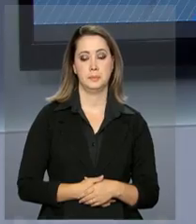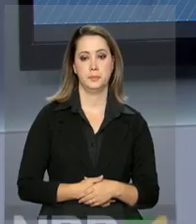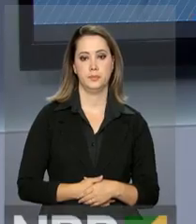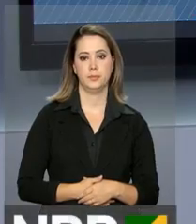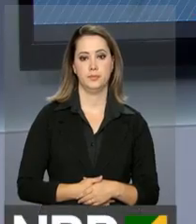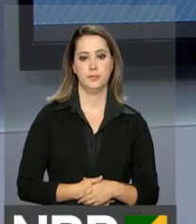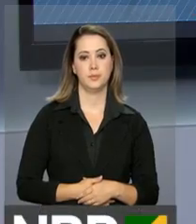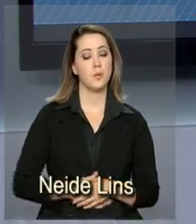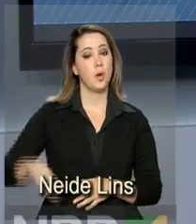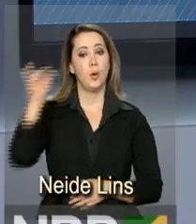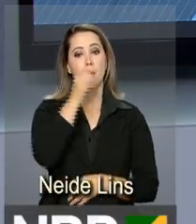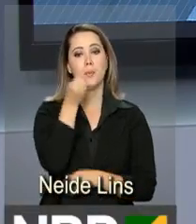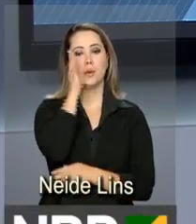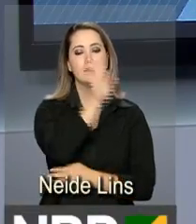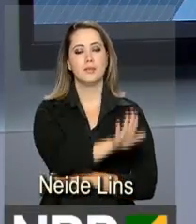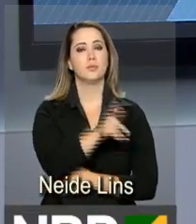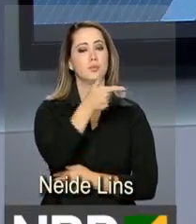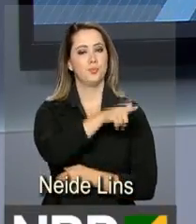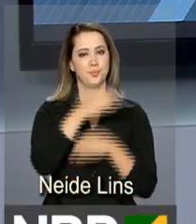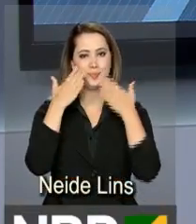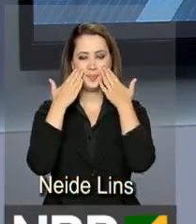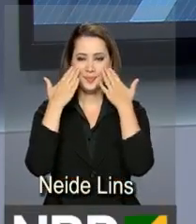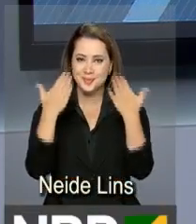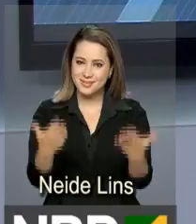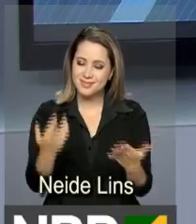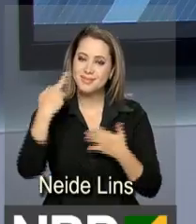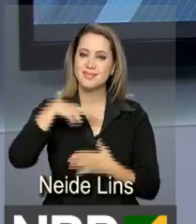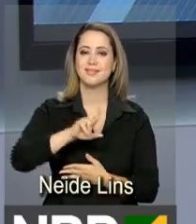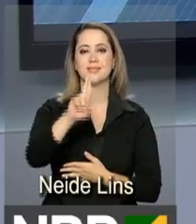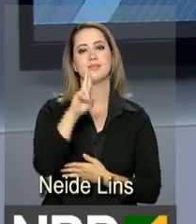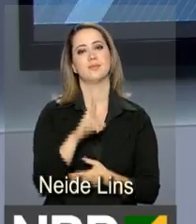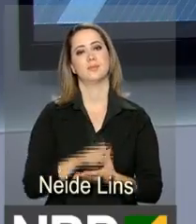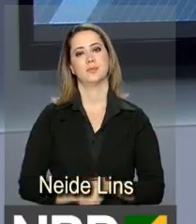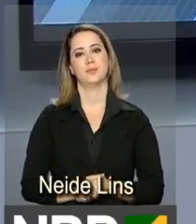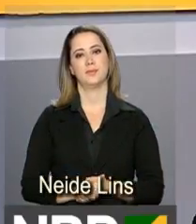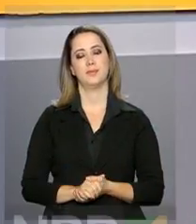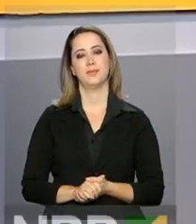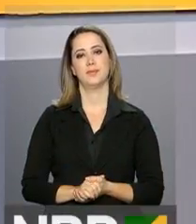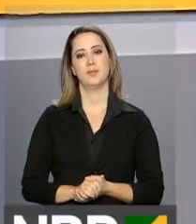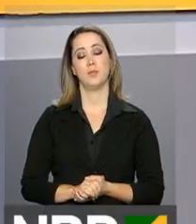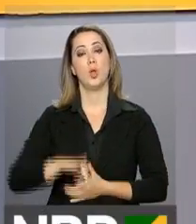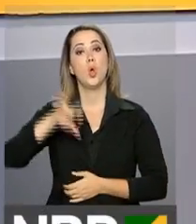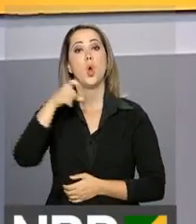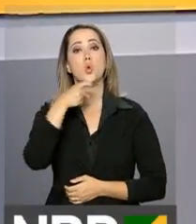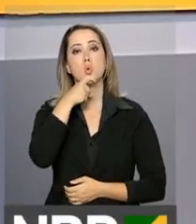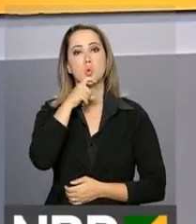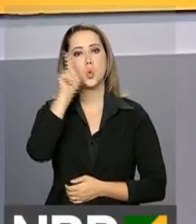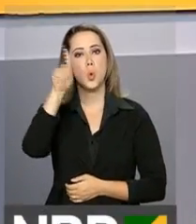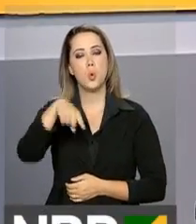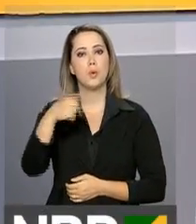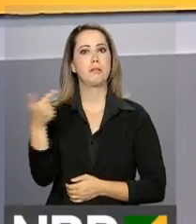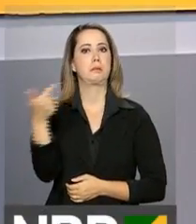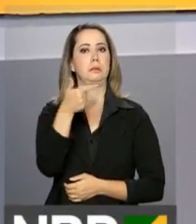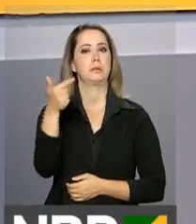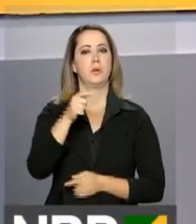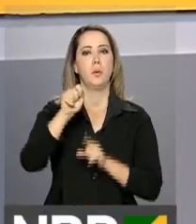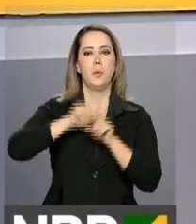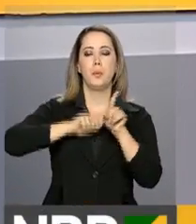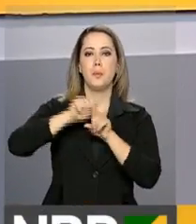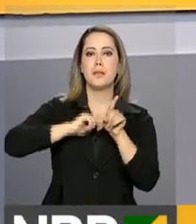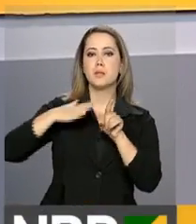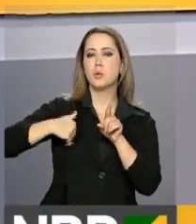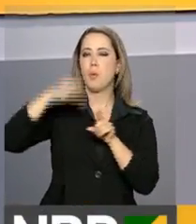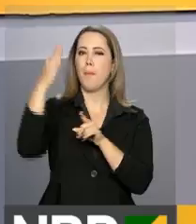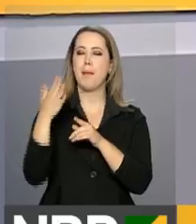olá boa tarde no ar mais uma edição do repórter nbr julho é o mês com a segunda maior movimentação